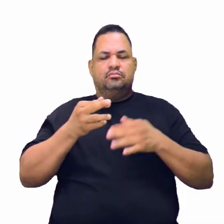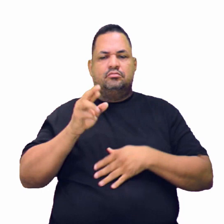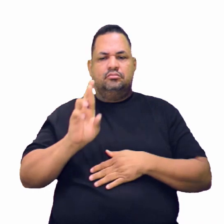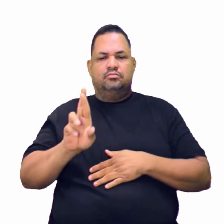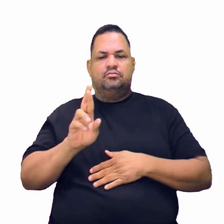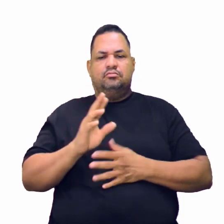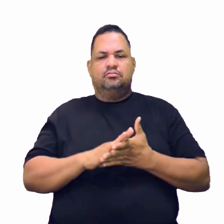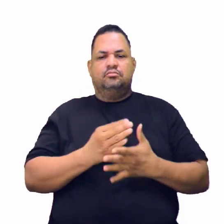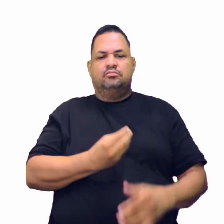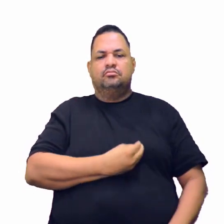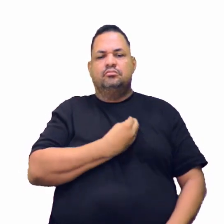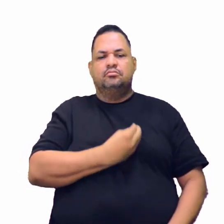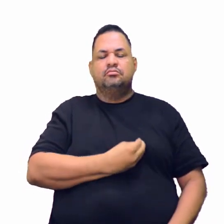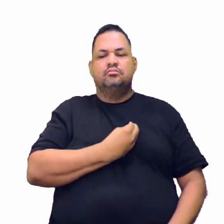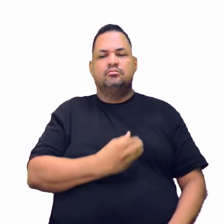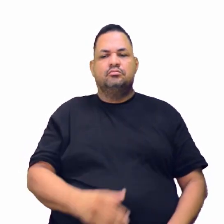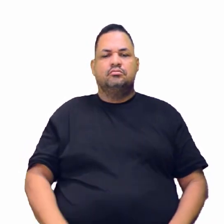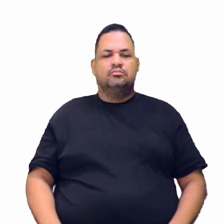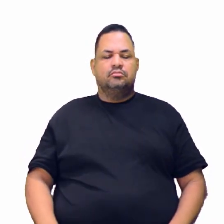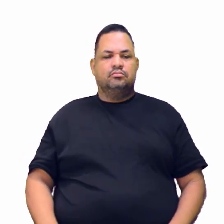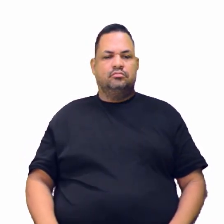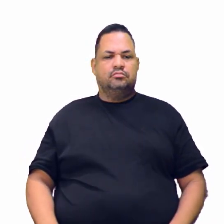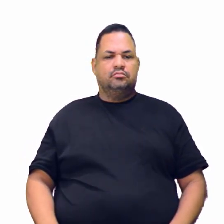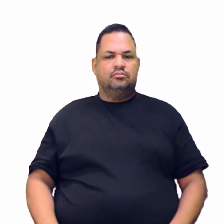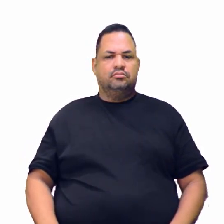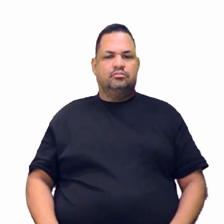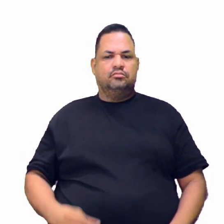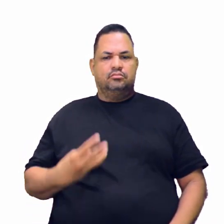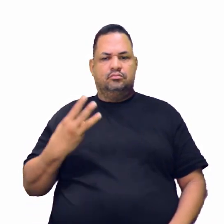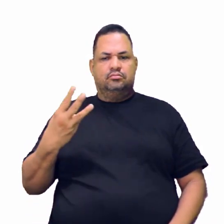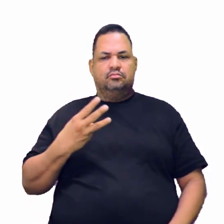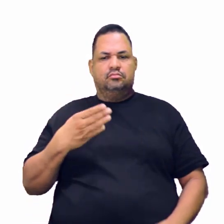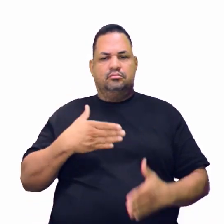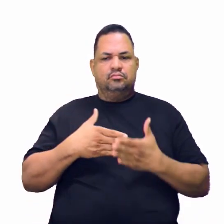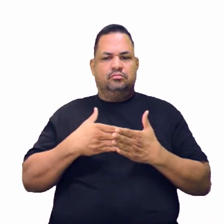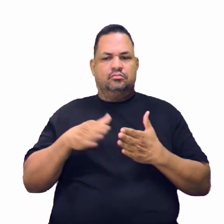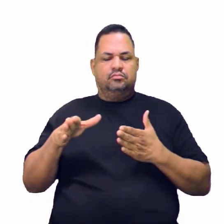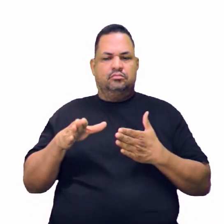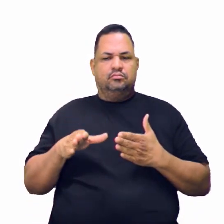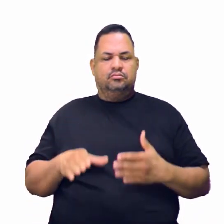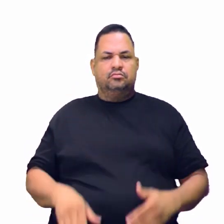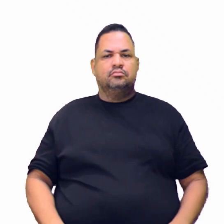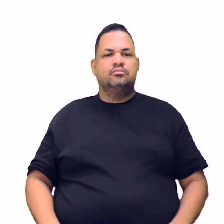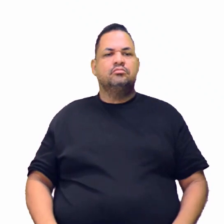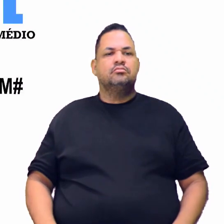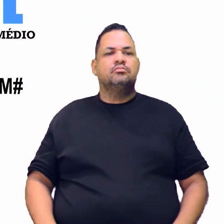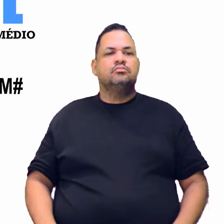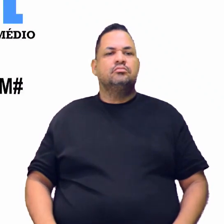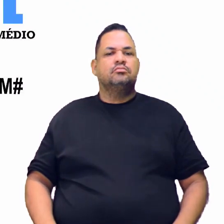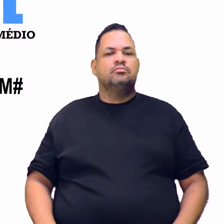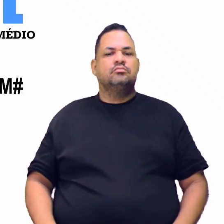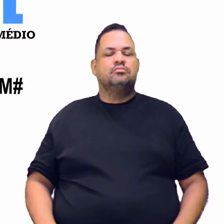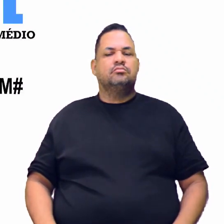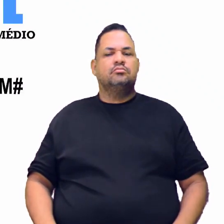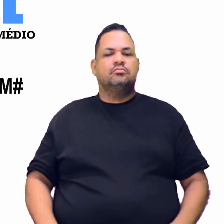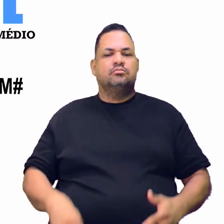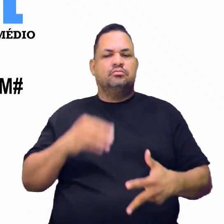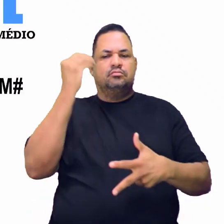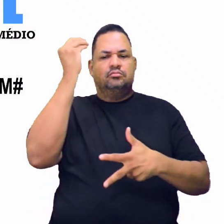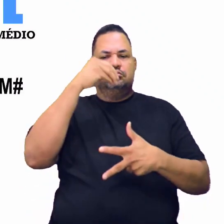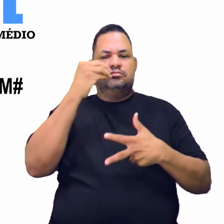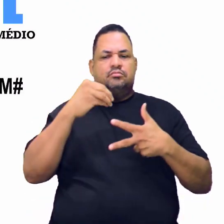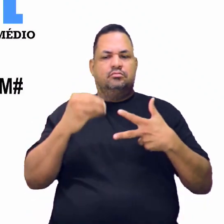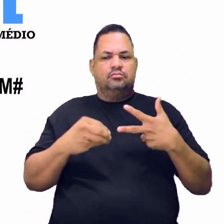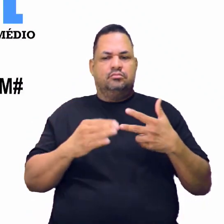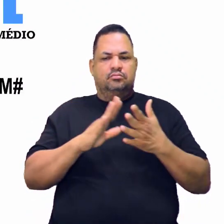do indicativo, tá certo? Por isso que a terceira está eliminada. Vamos lá agora, amadinho, para o nosso Se